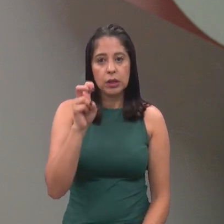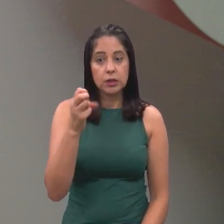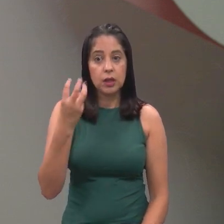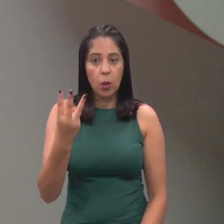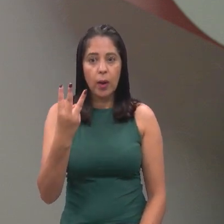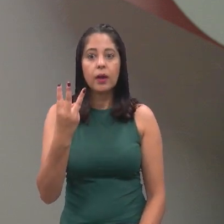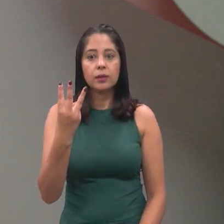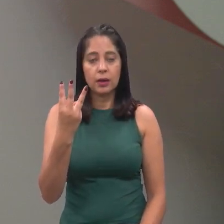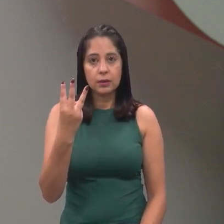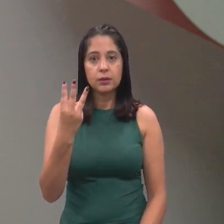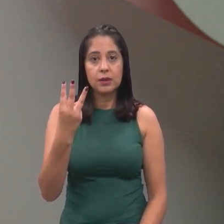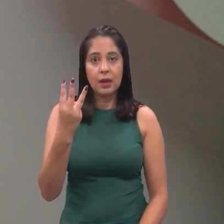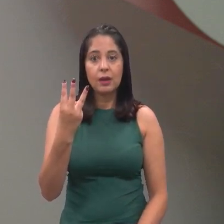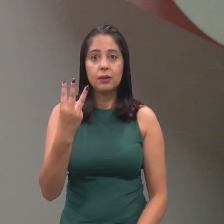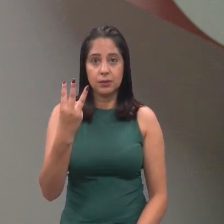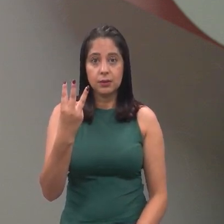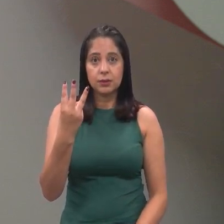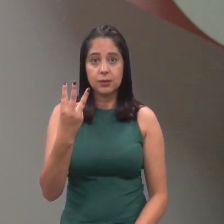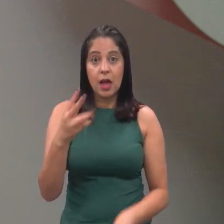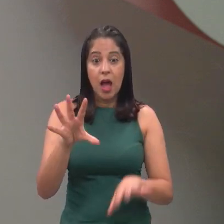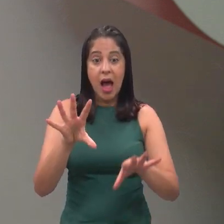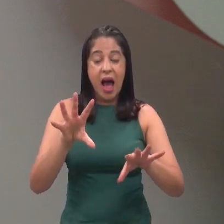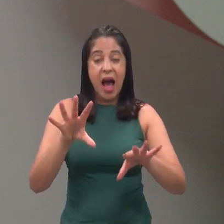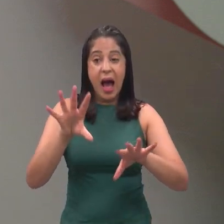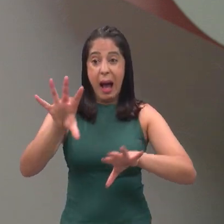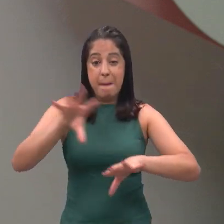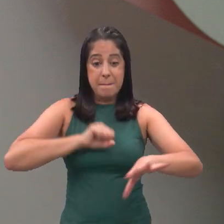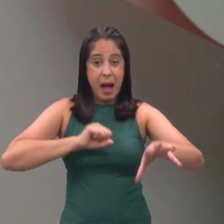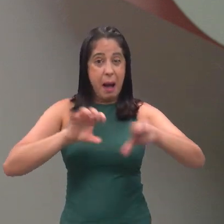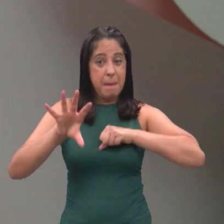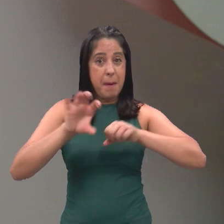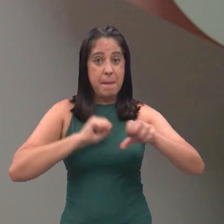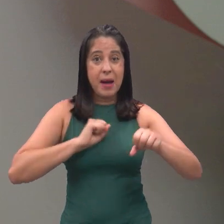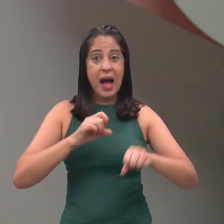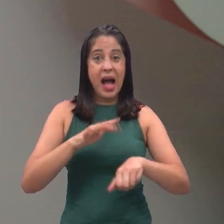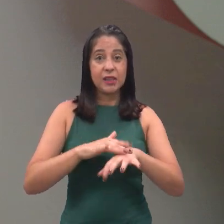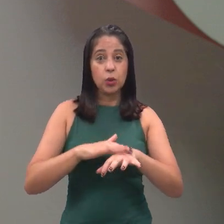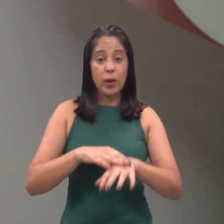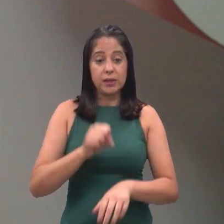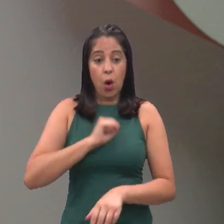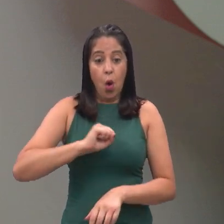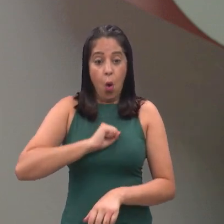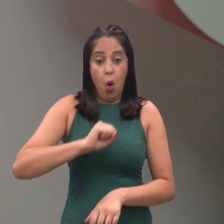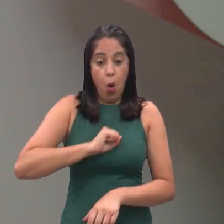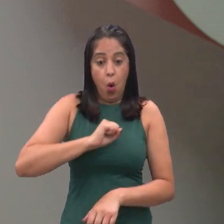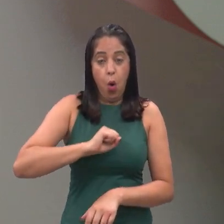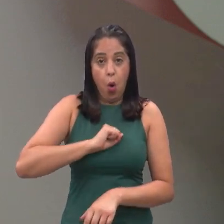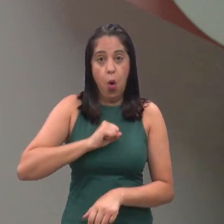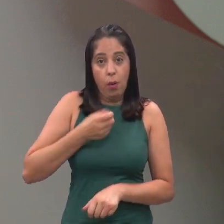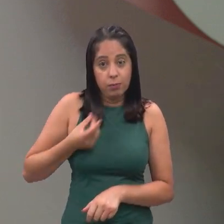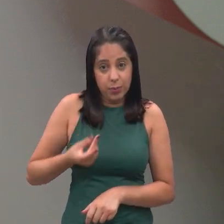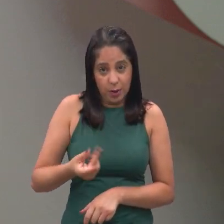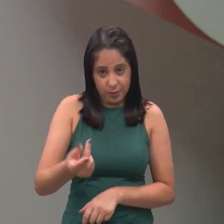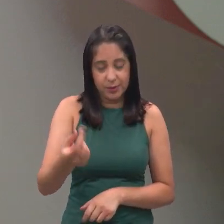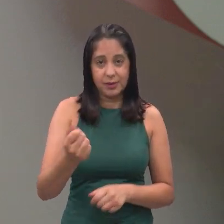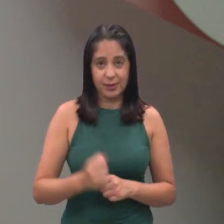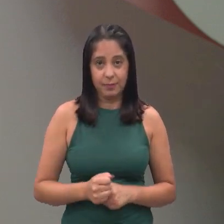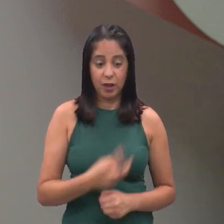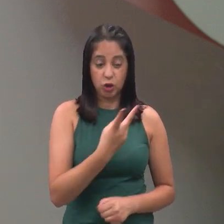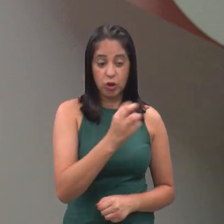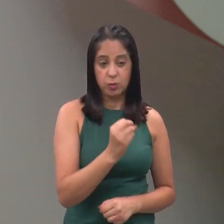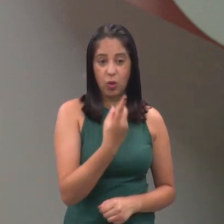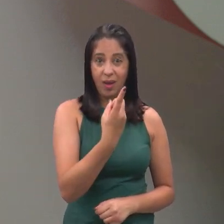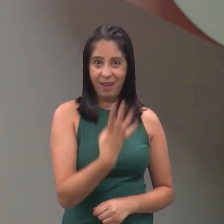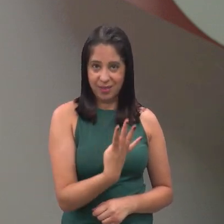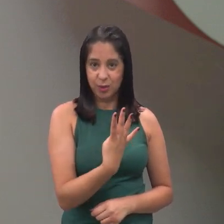3.253 registros de coqueluche, o que torna o ano com mais casos dessa doença desde